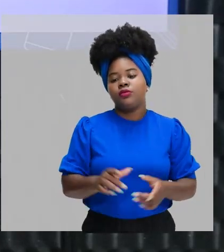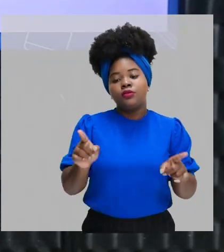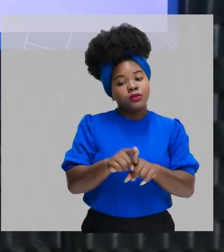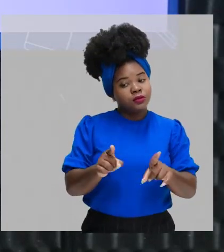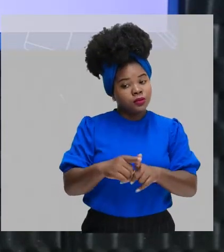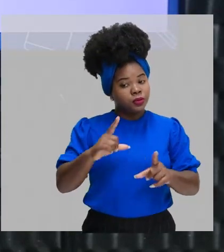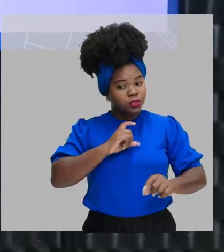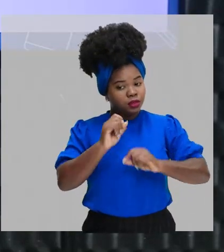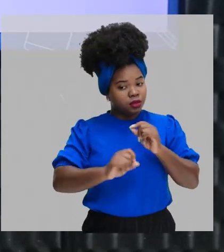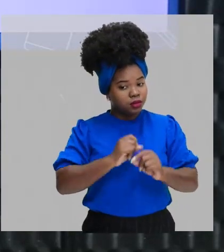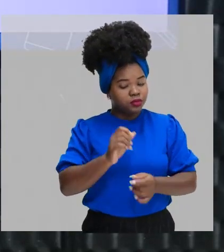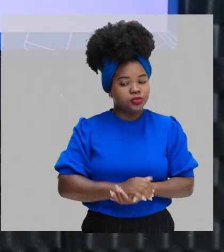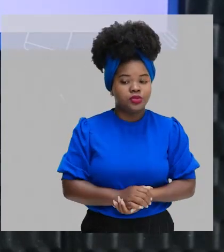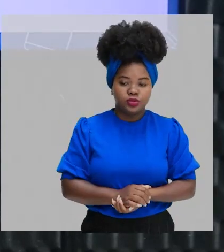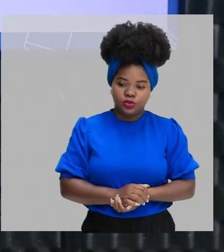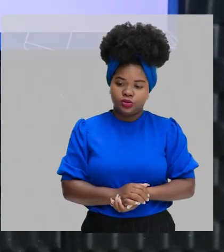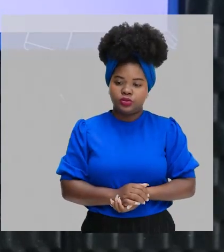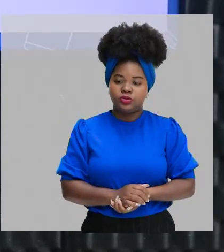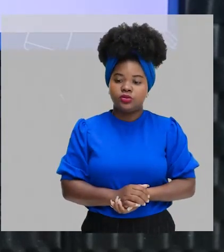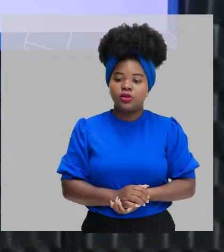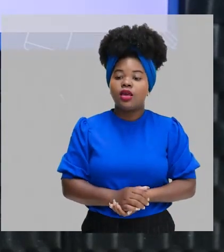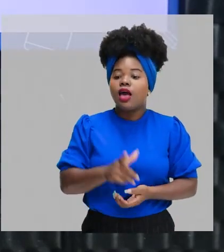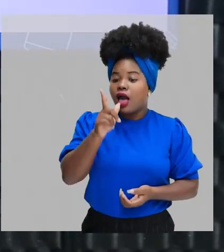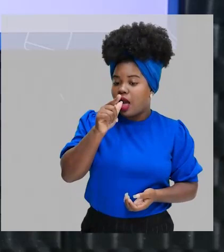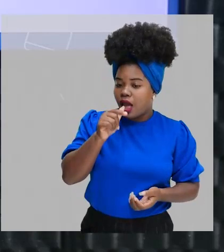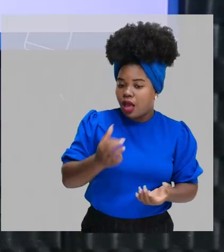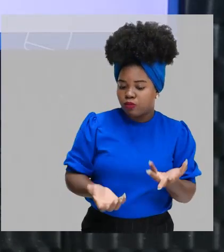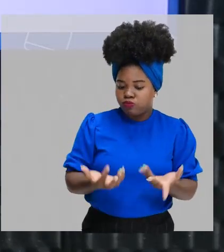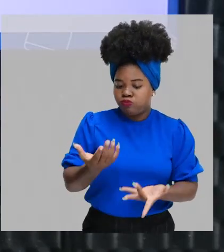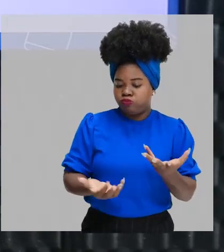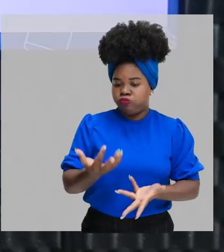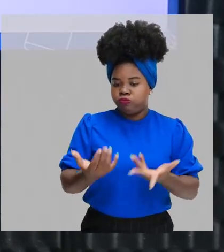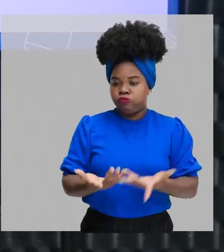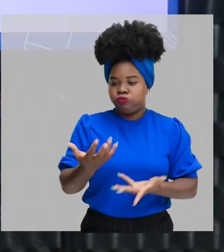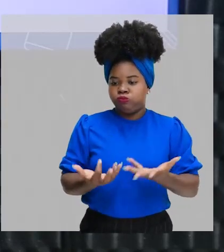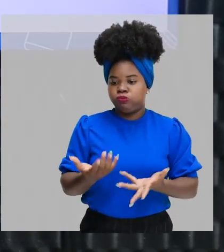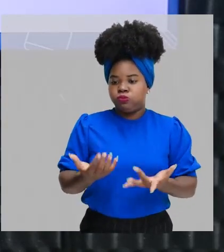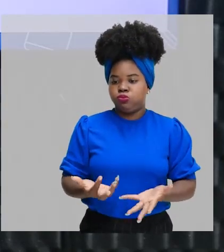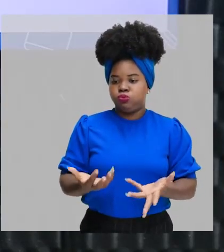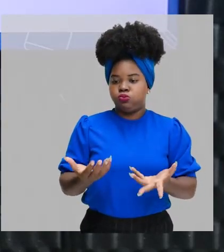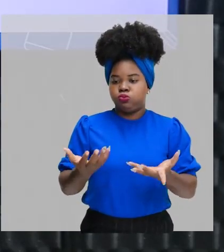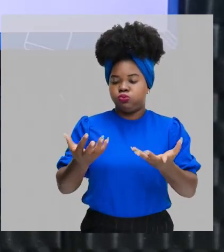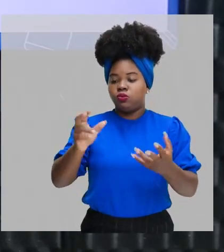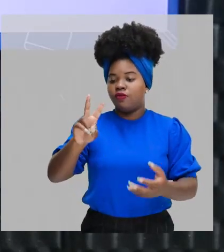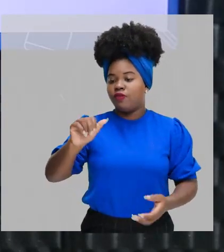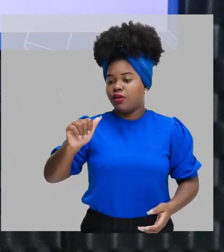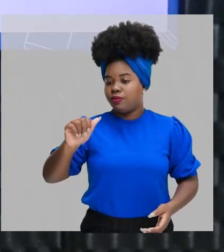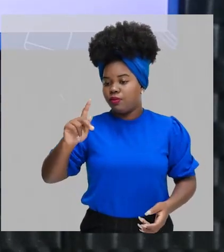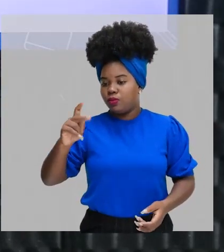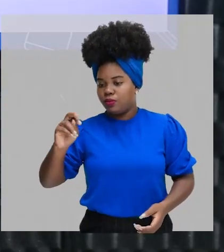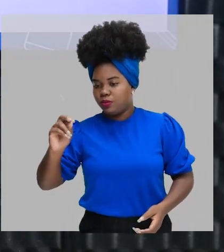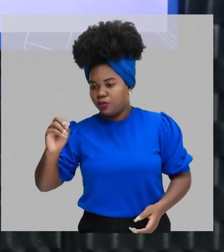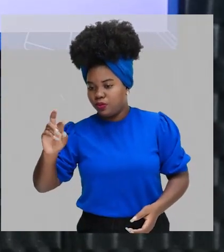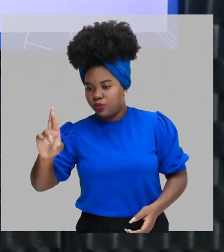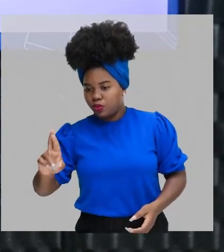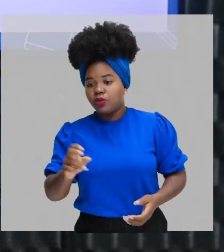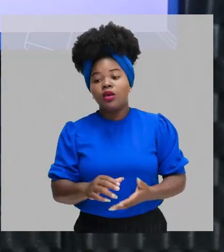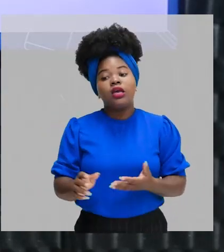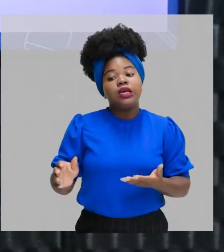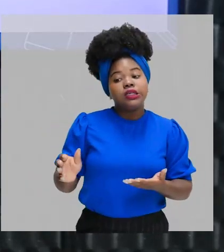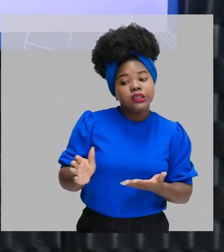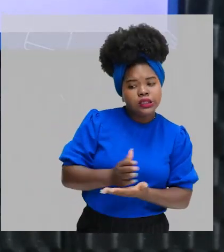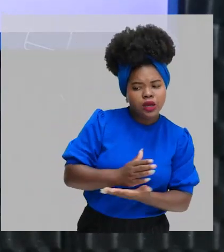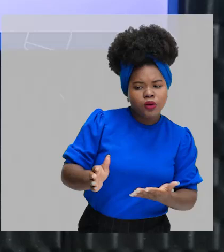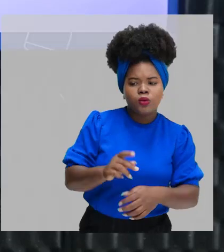estar presente no ar atmosférico o vapor d'água, aquela umidade do ar, certo? E algumas impurezas,